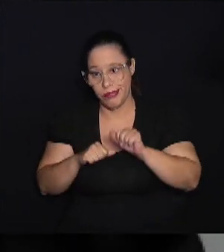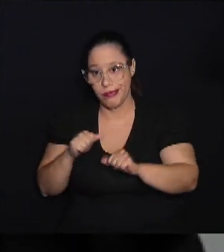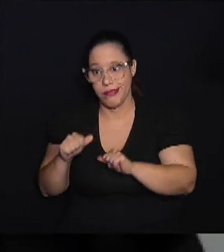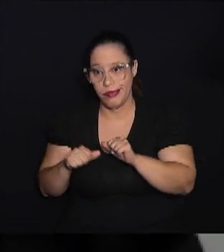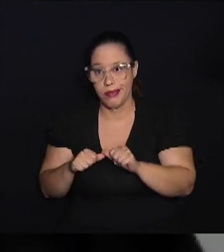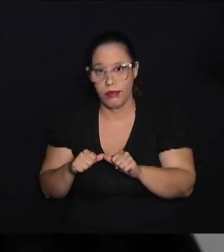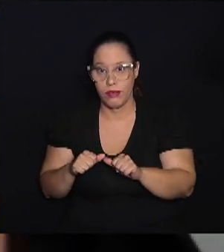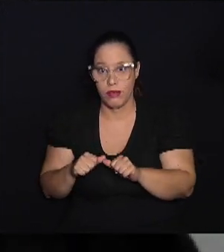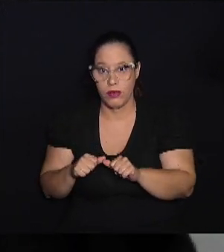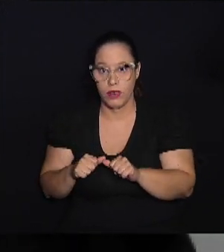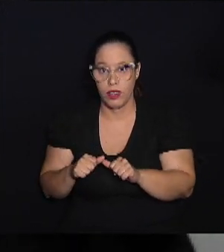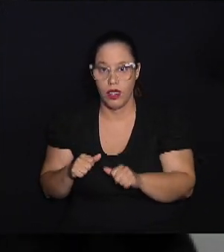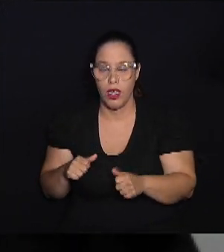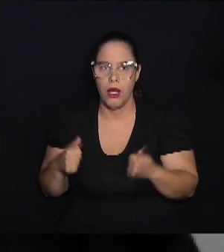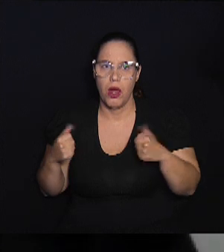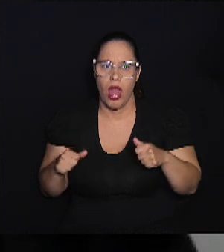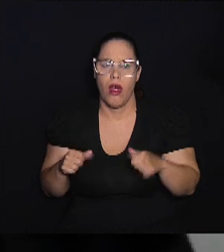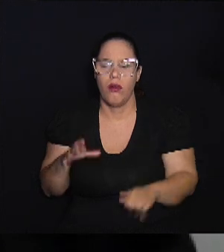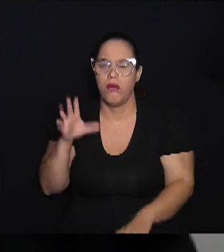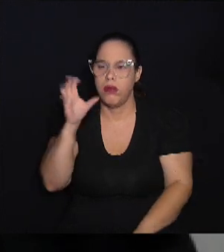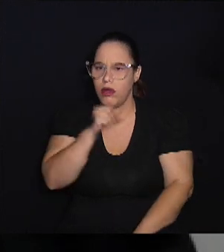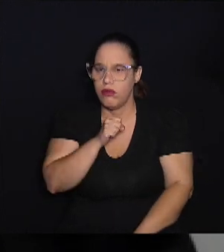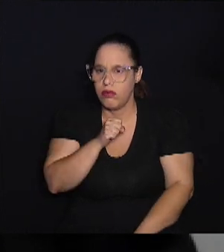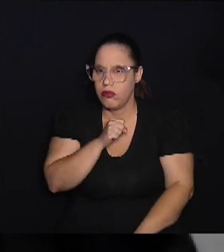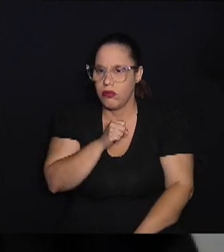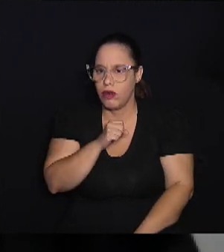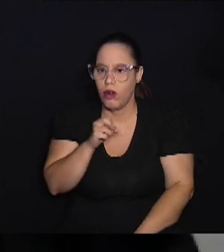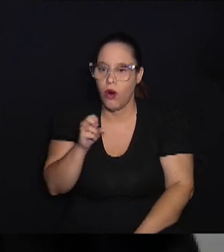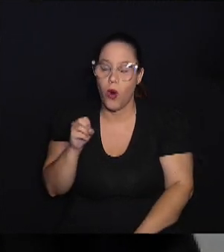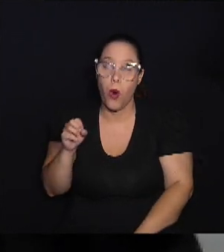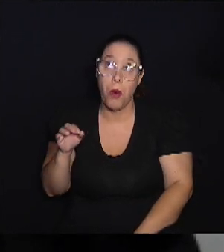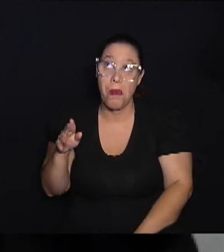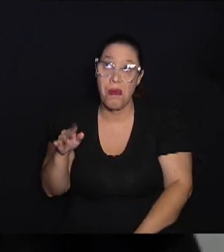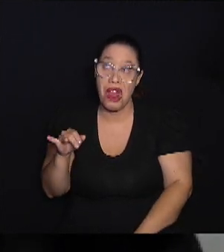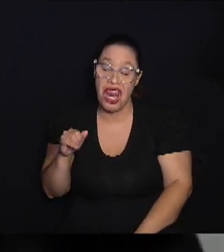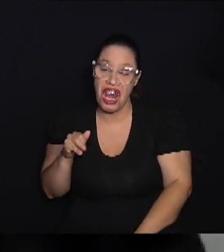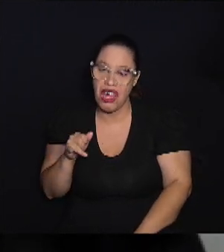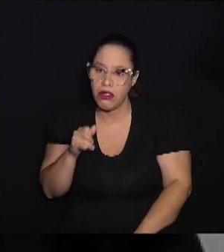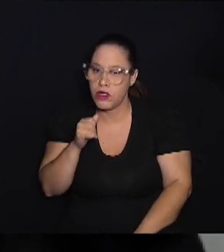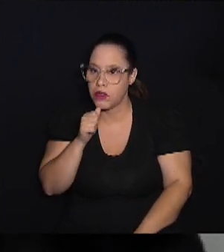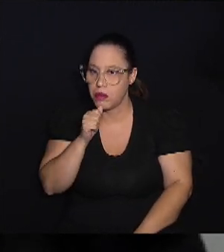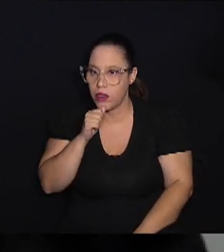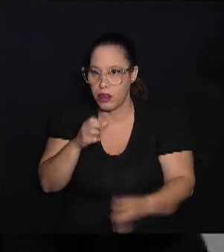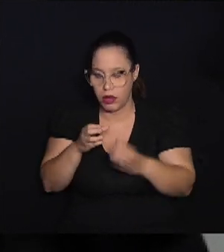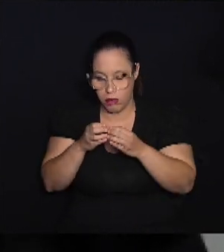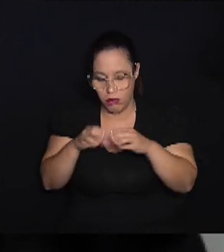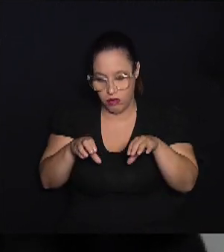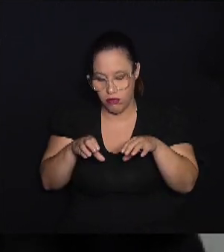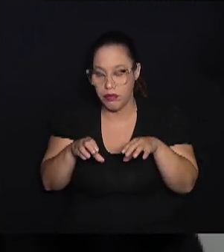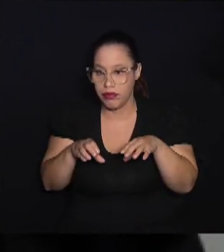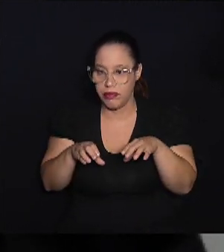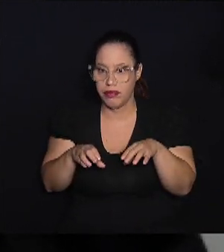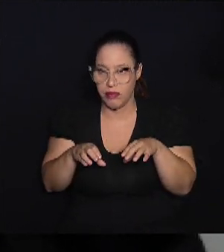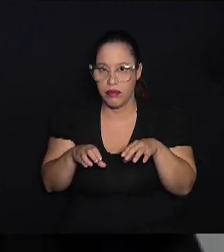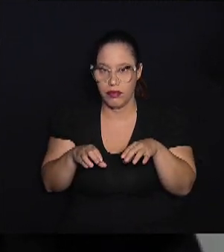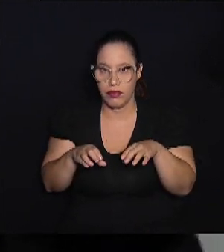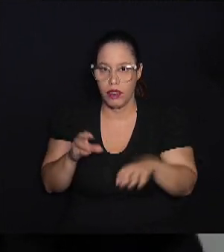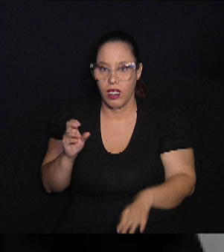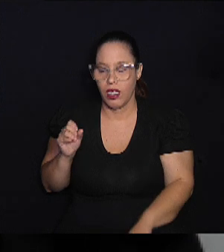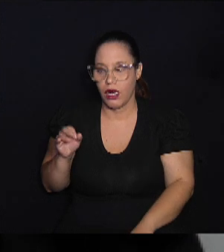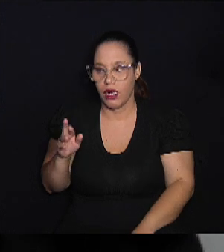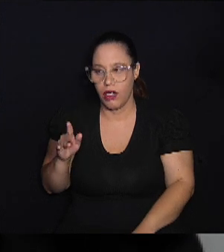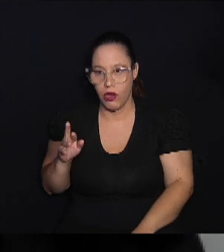Quando eu preciso de algo rápido, eu faço um omelete. Então, para mim é muito mais rápido eu fazer um omelete com